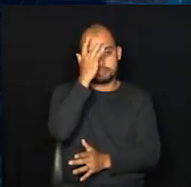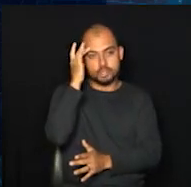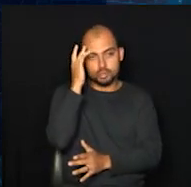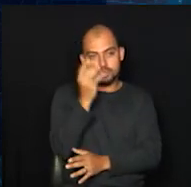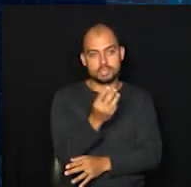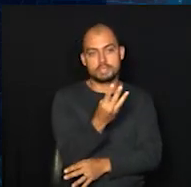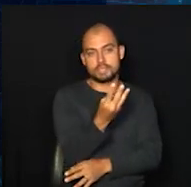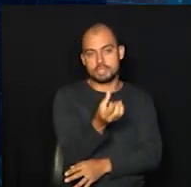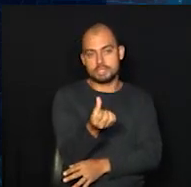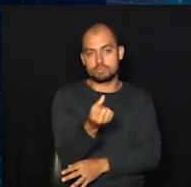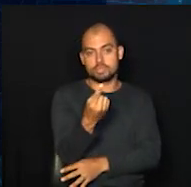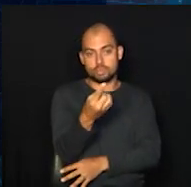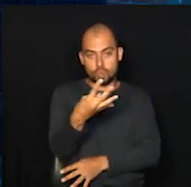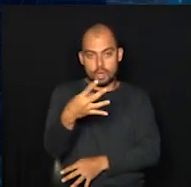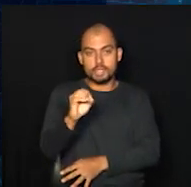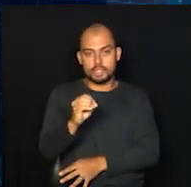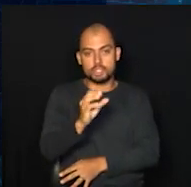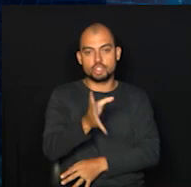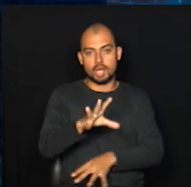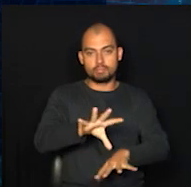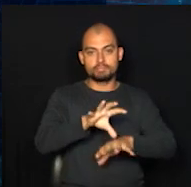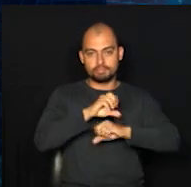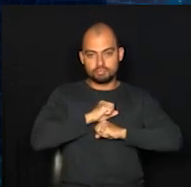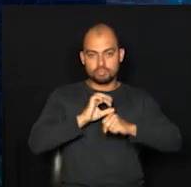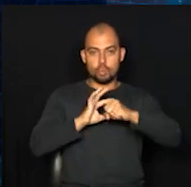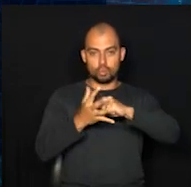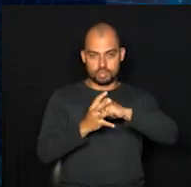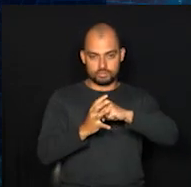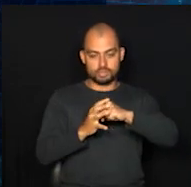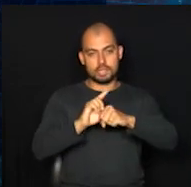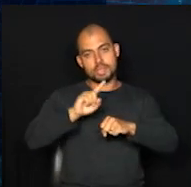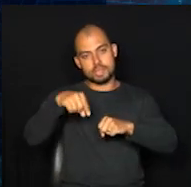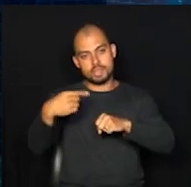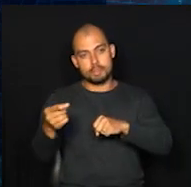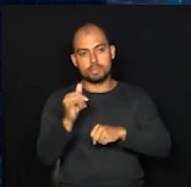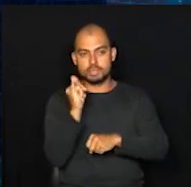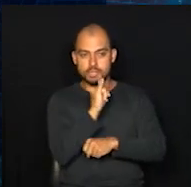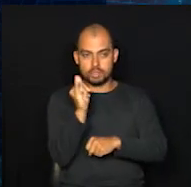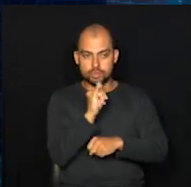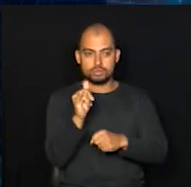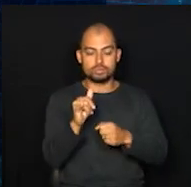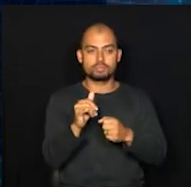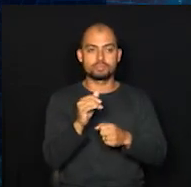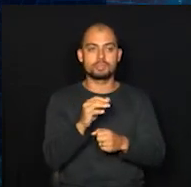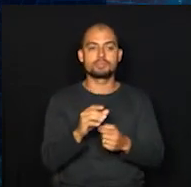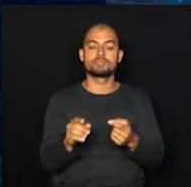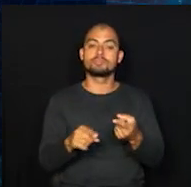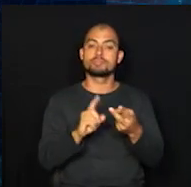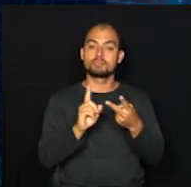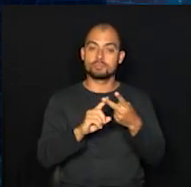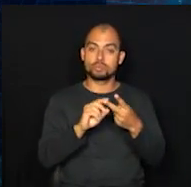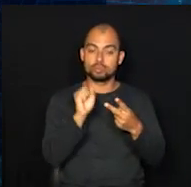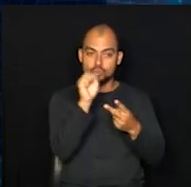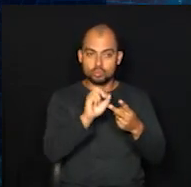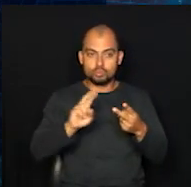36.140 casos da Covid-19, seguida de Indaiatuba com 7.597, Sumaré